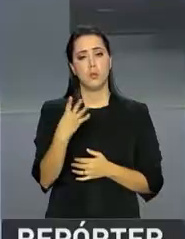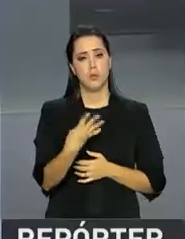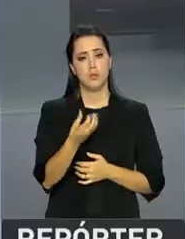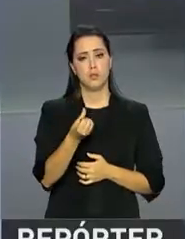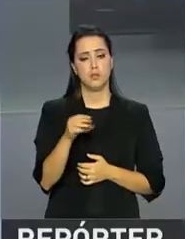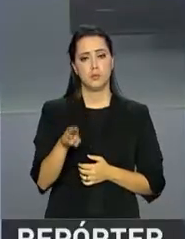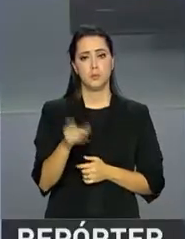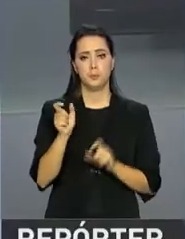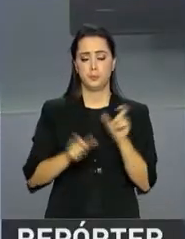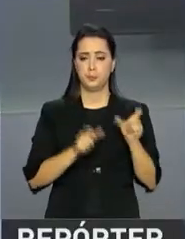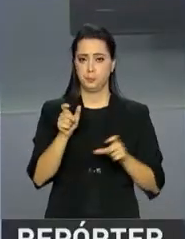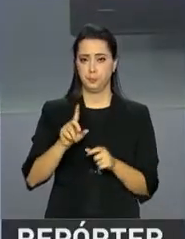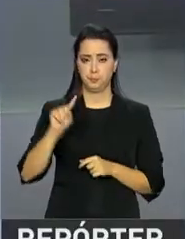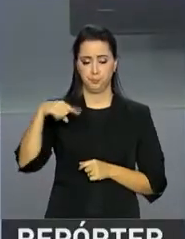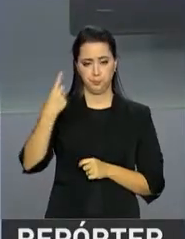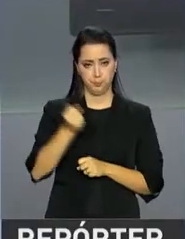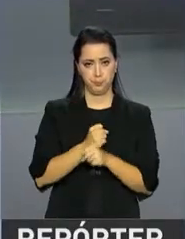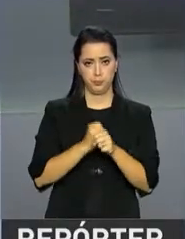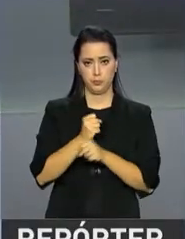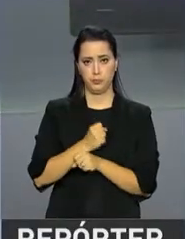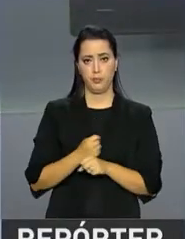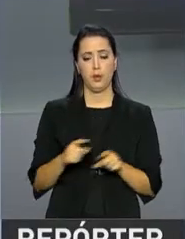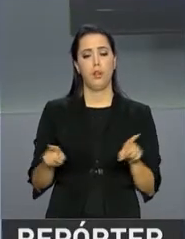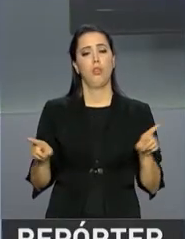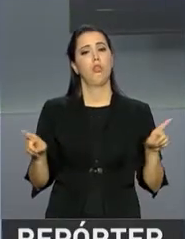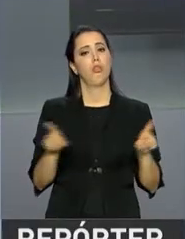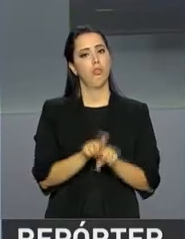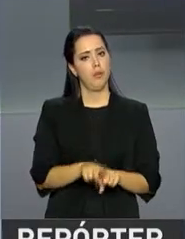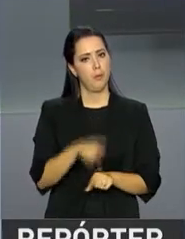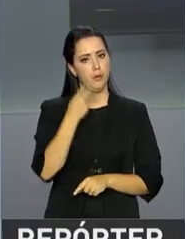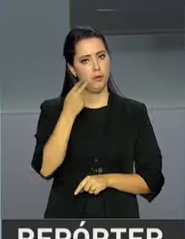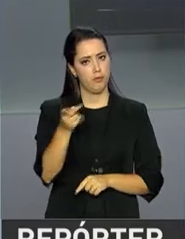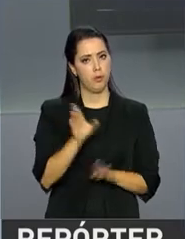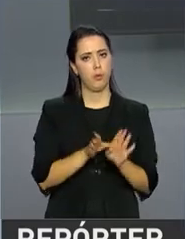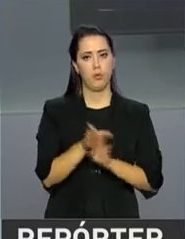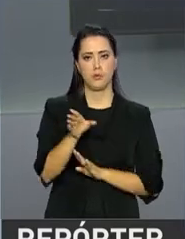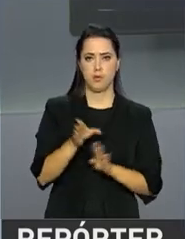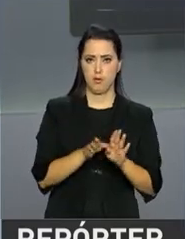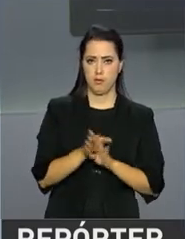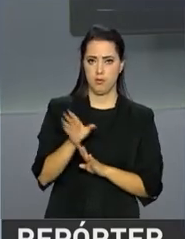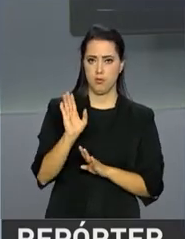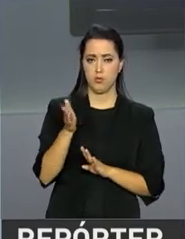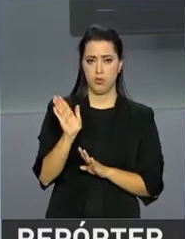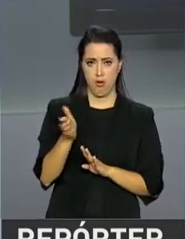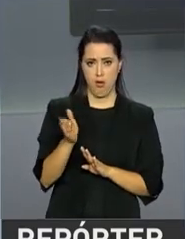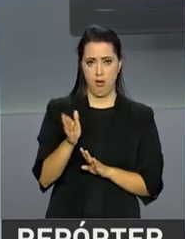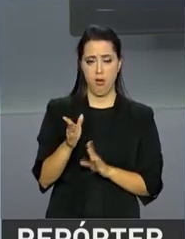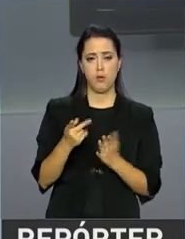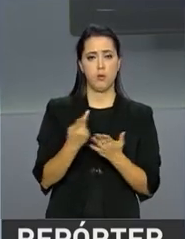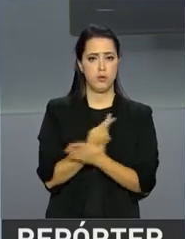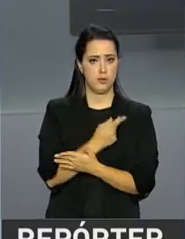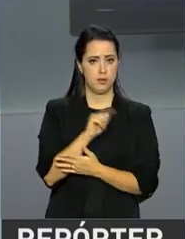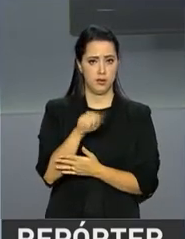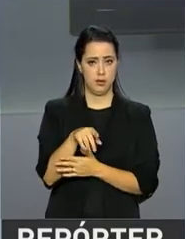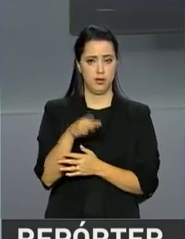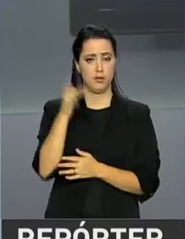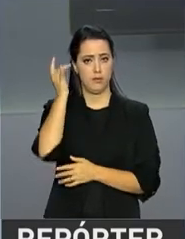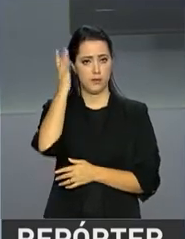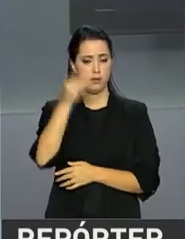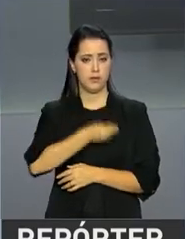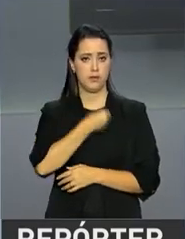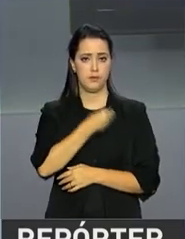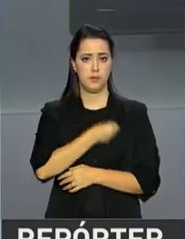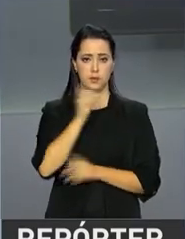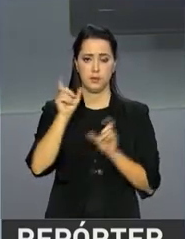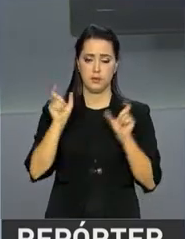o ministro eliseu padilha destacou também algumas sugestões do conselho já colocadas em prática e que facilita a vida